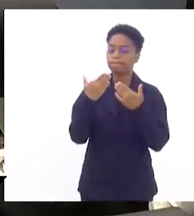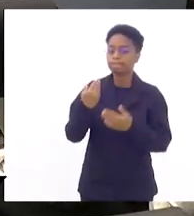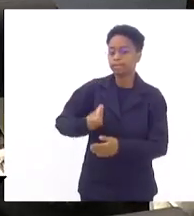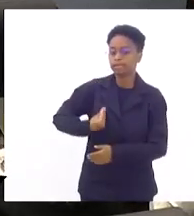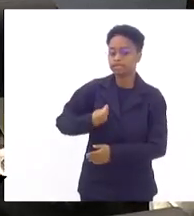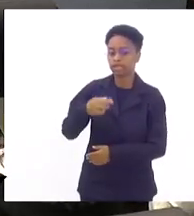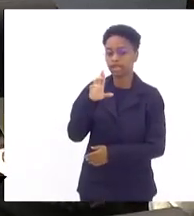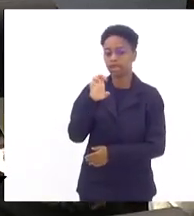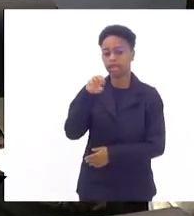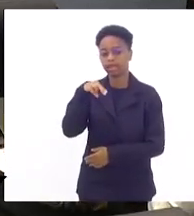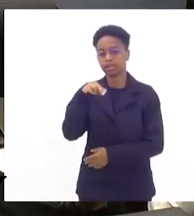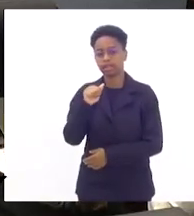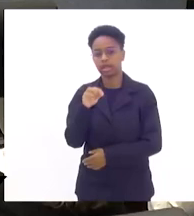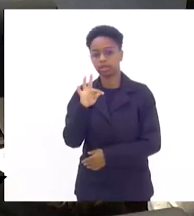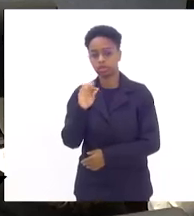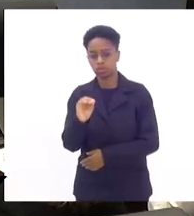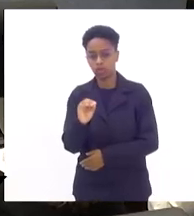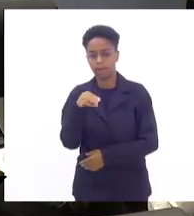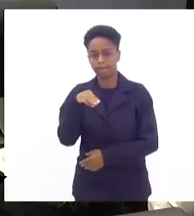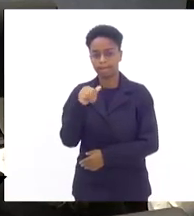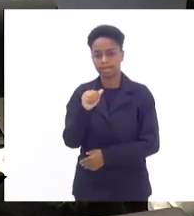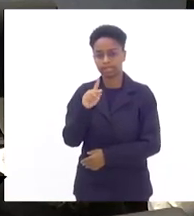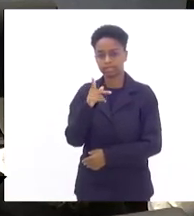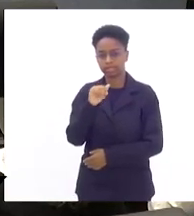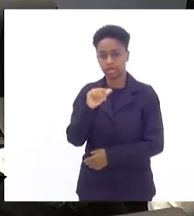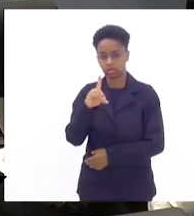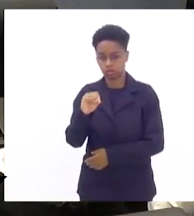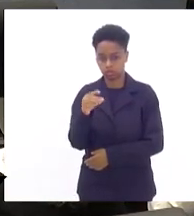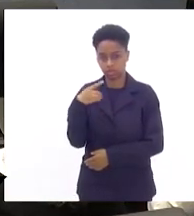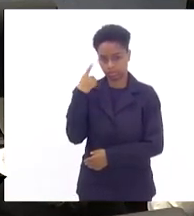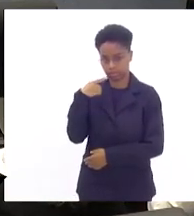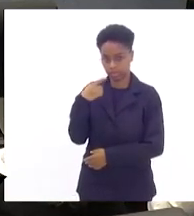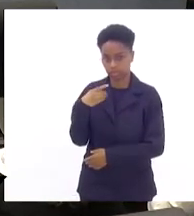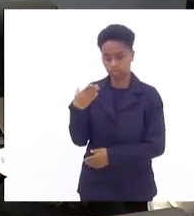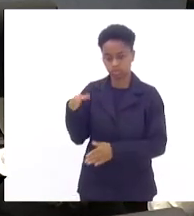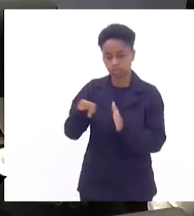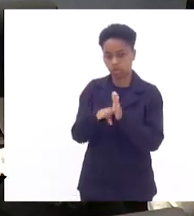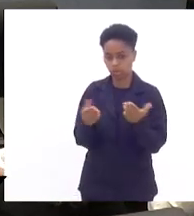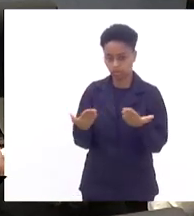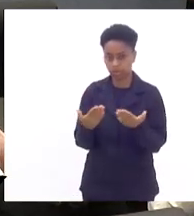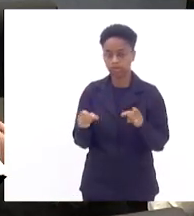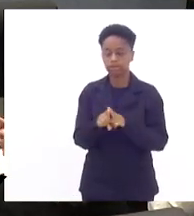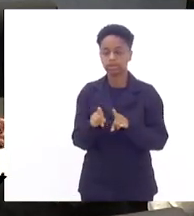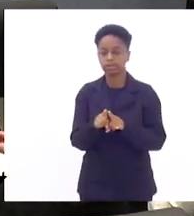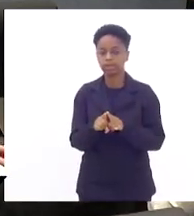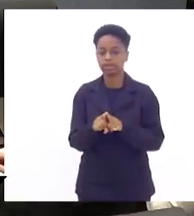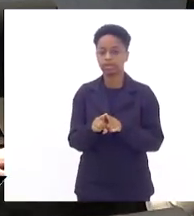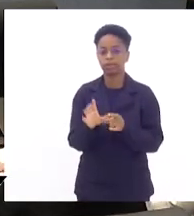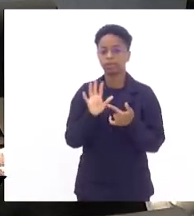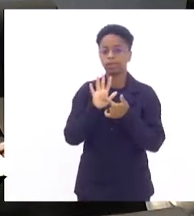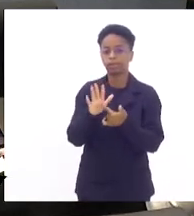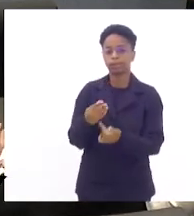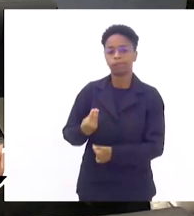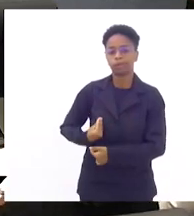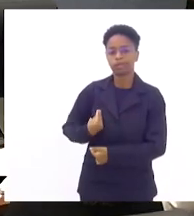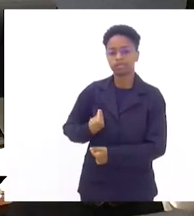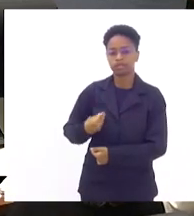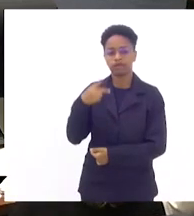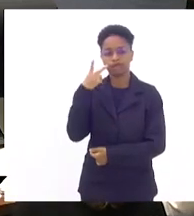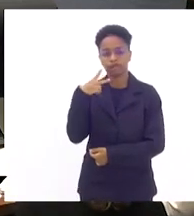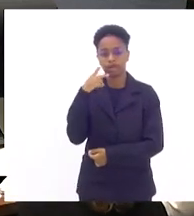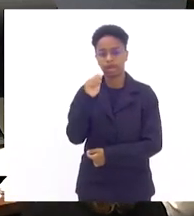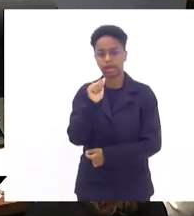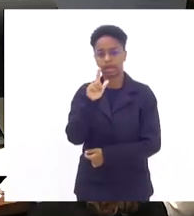Renato Machado, que faz parte da comissão, acabou de chegar. Seja bem-vindo, Renato. Registrar a presença do vereador